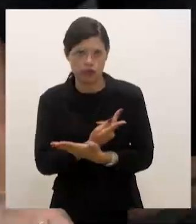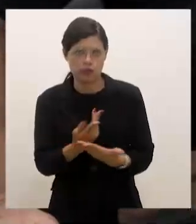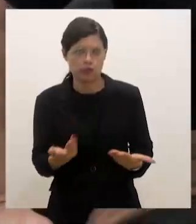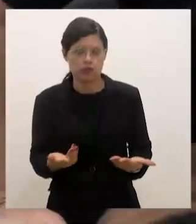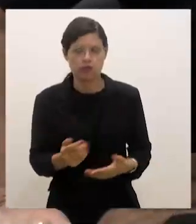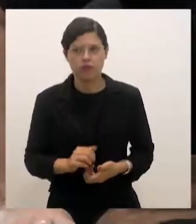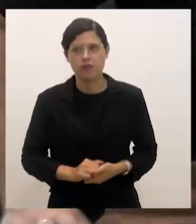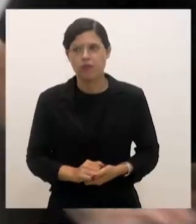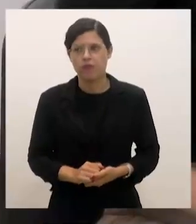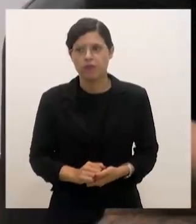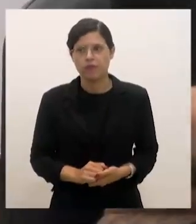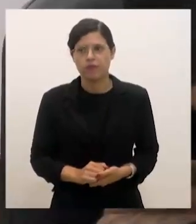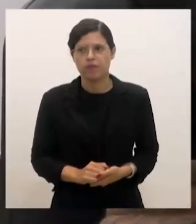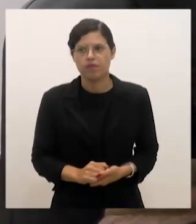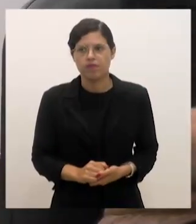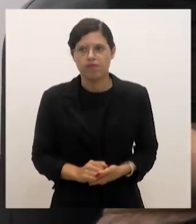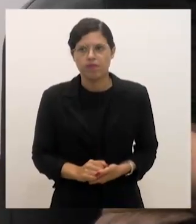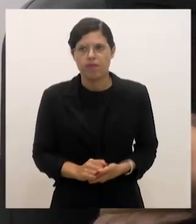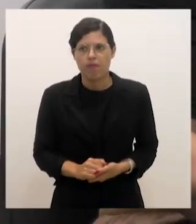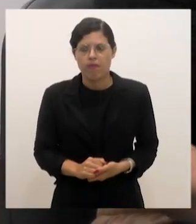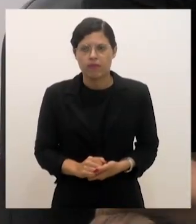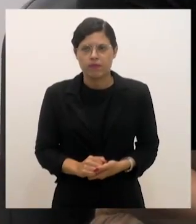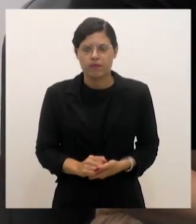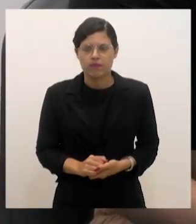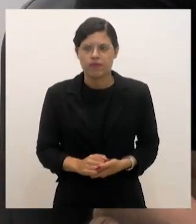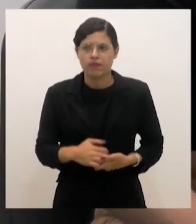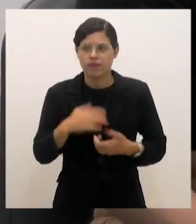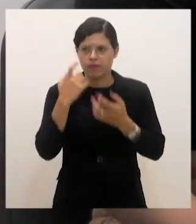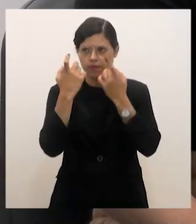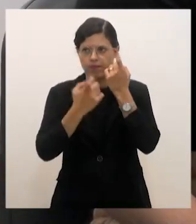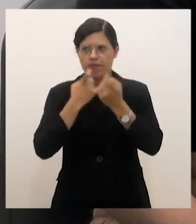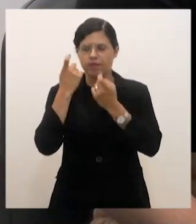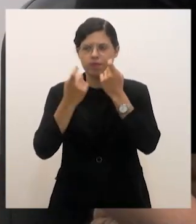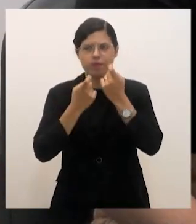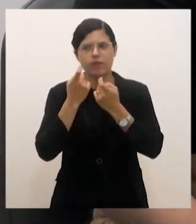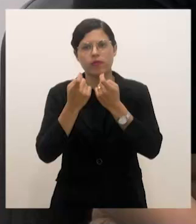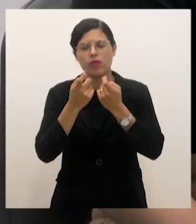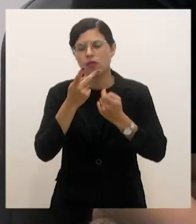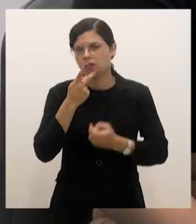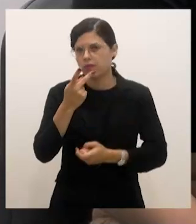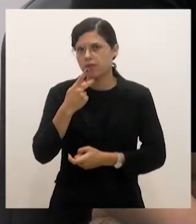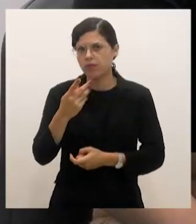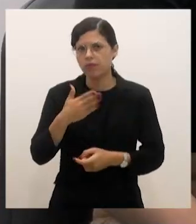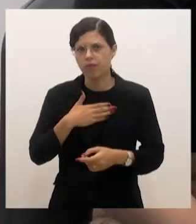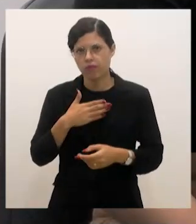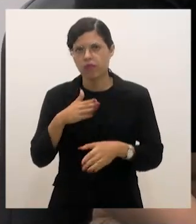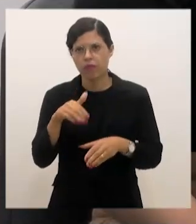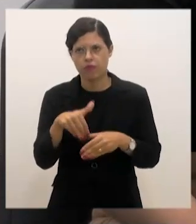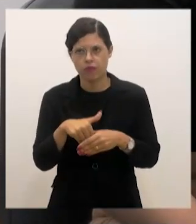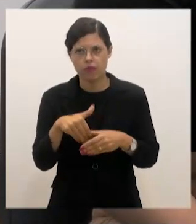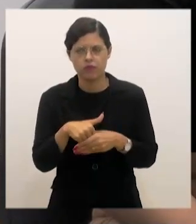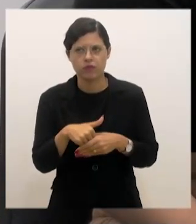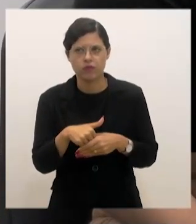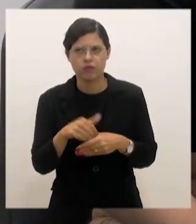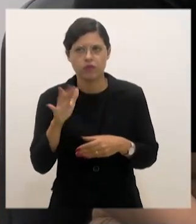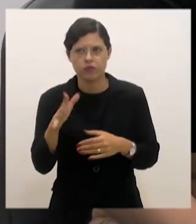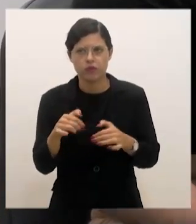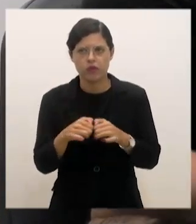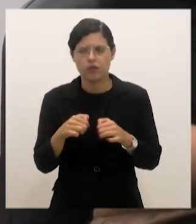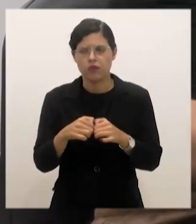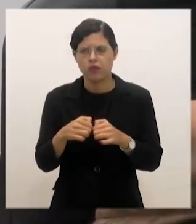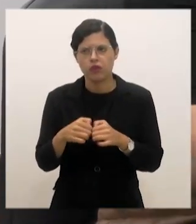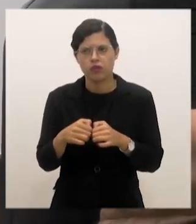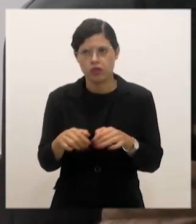preocupa, o que eu vou dizer aqui no meu voto, eu já fiz isso com o deputado